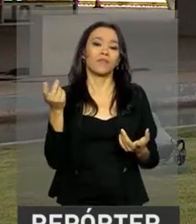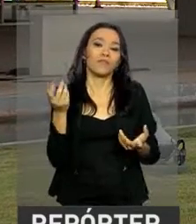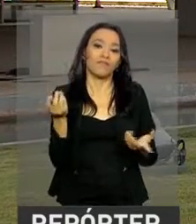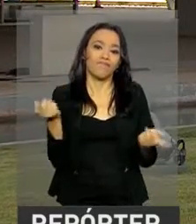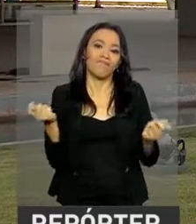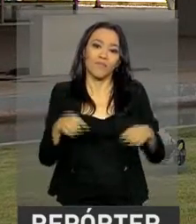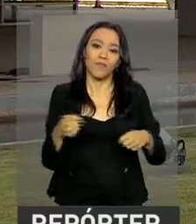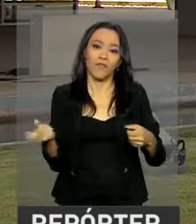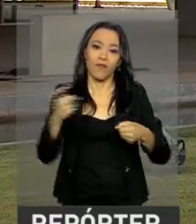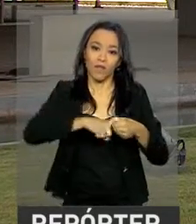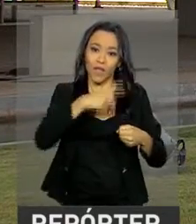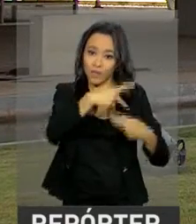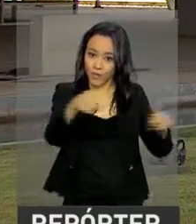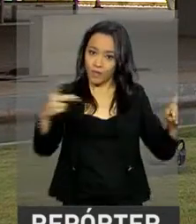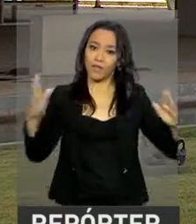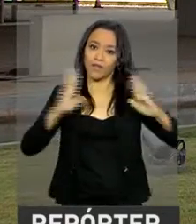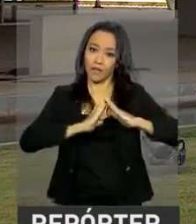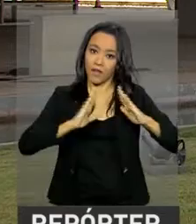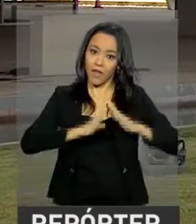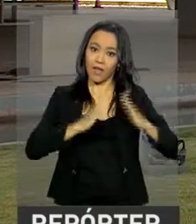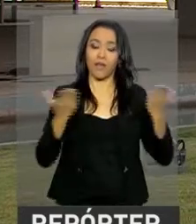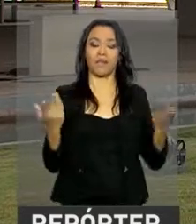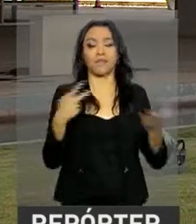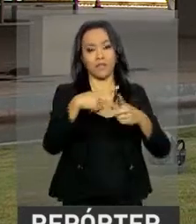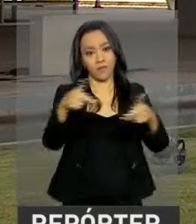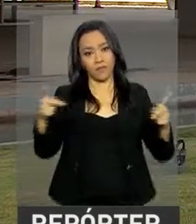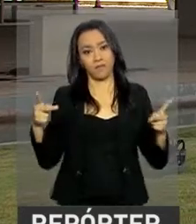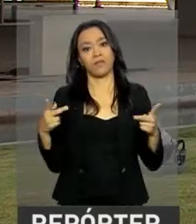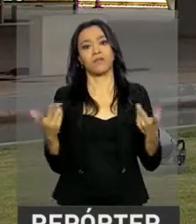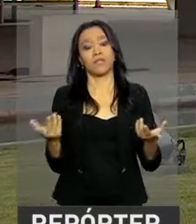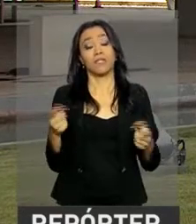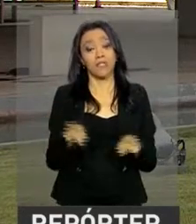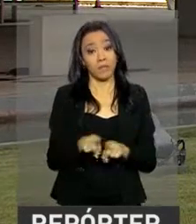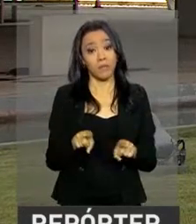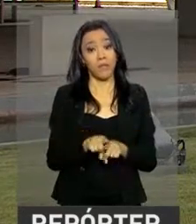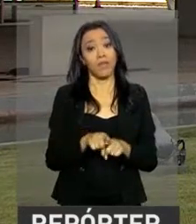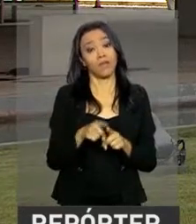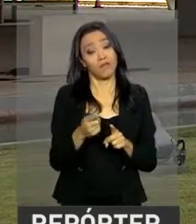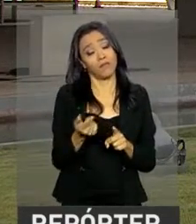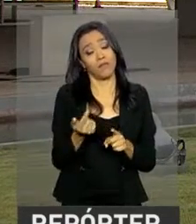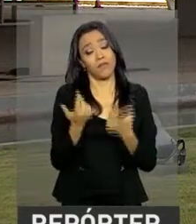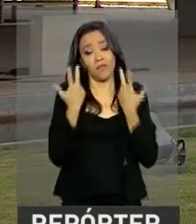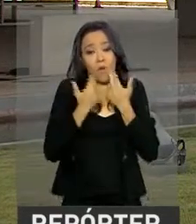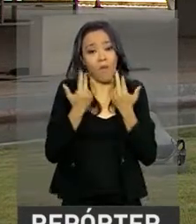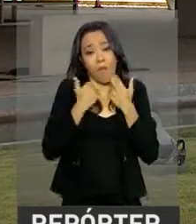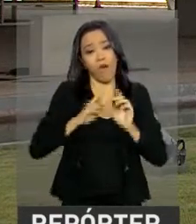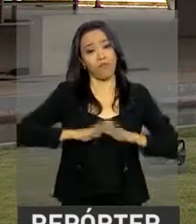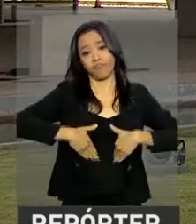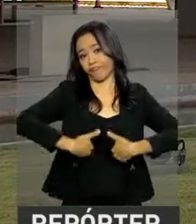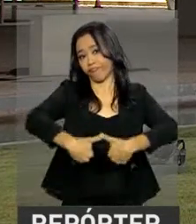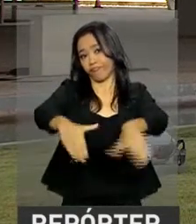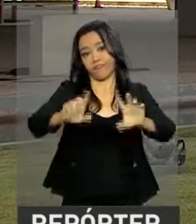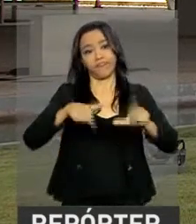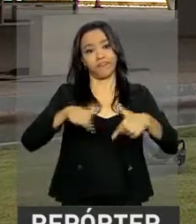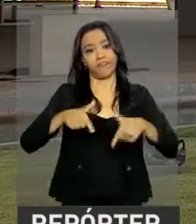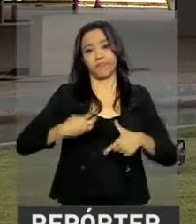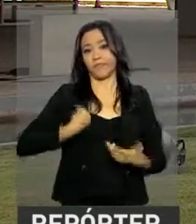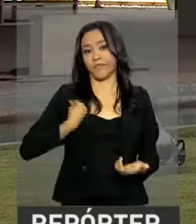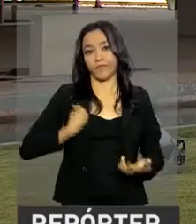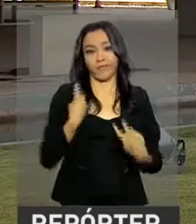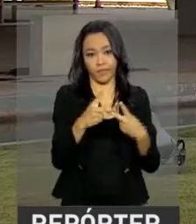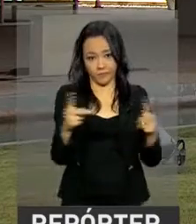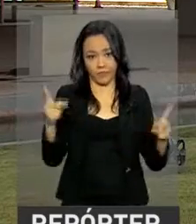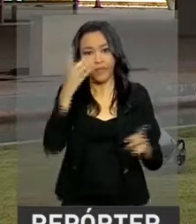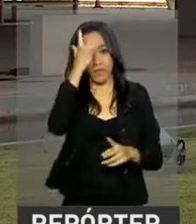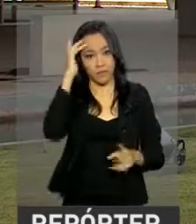retornar às suas casas, puderem voltar para suas residências e também retomar as suas atividades normais. Só para